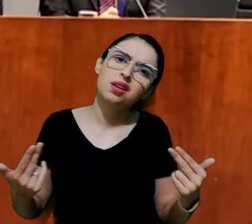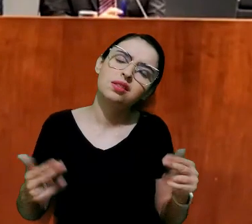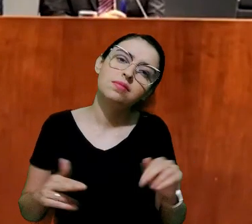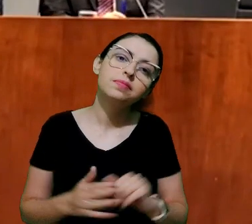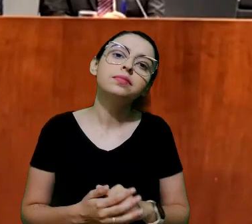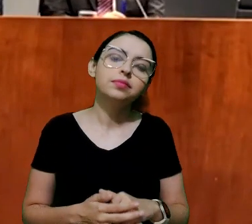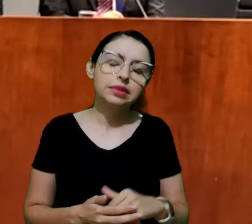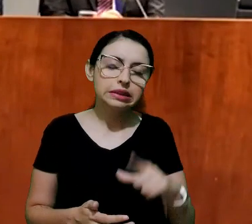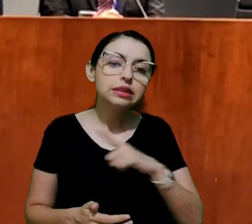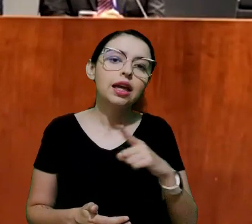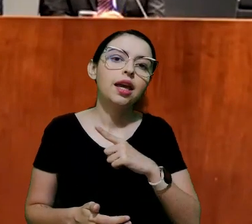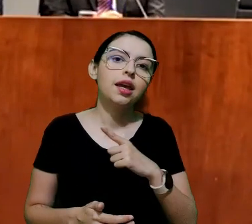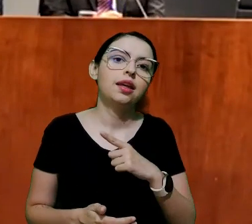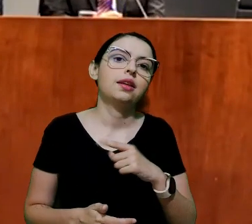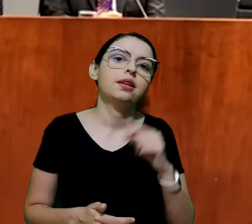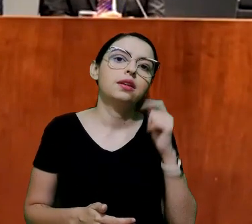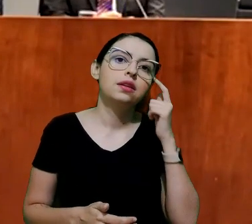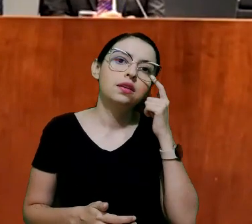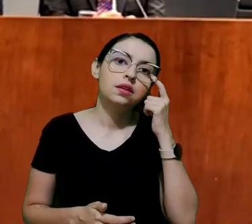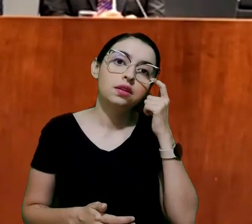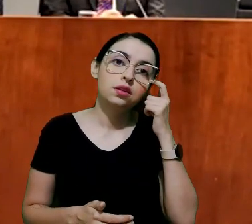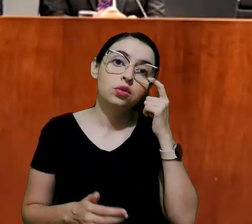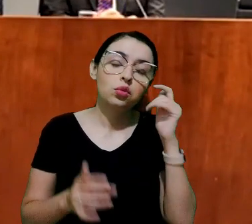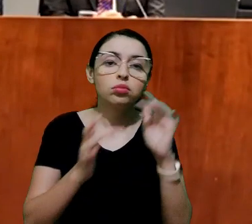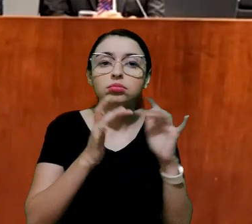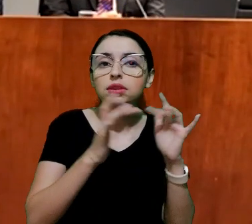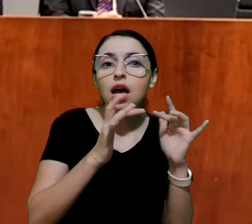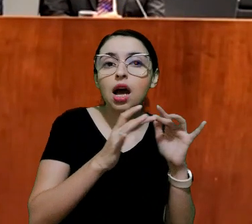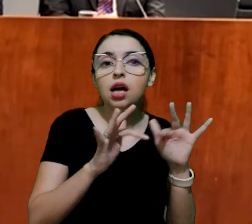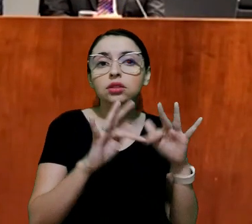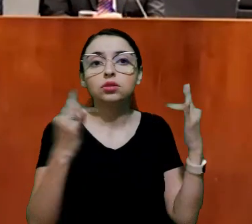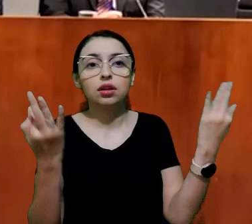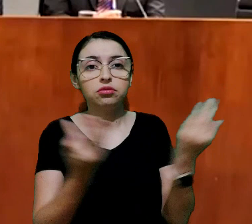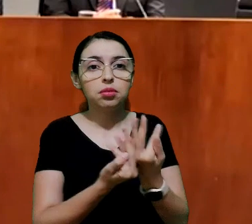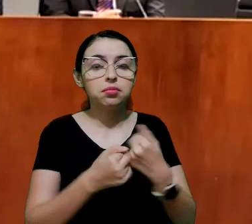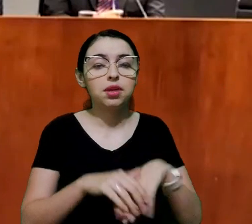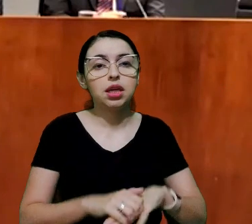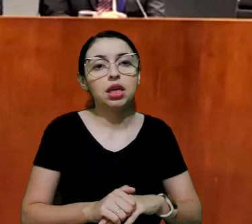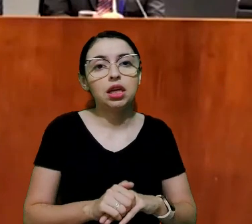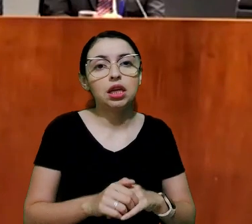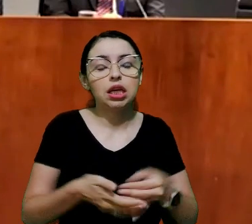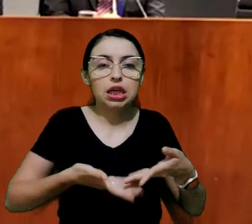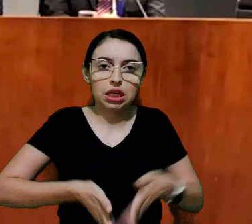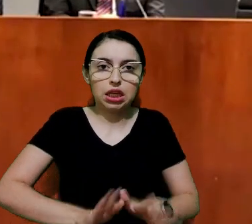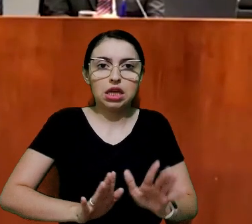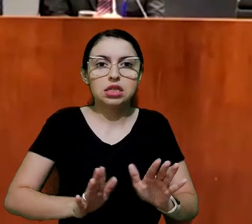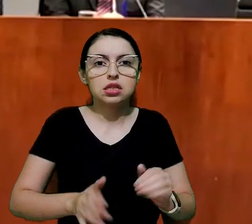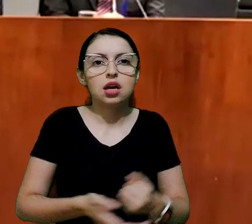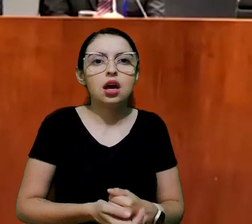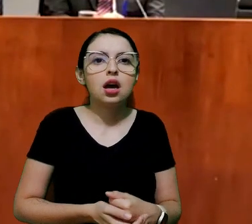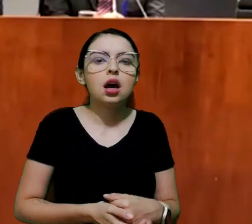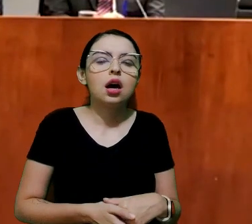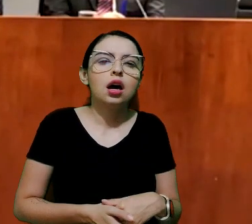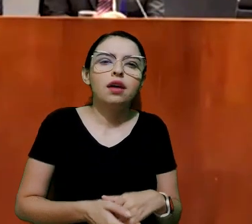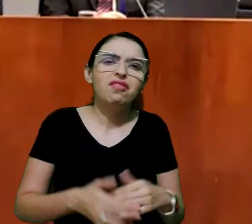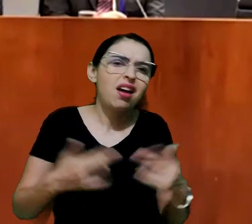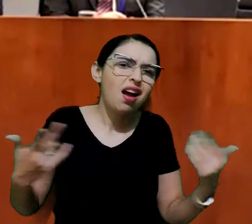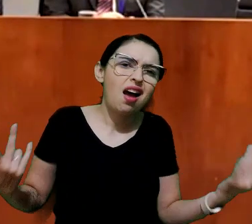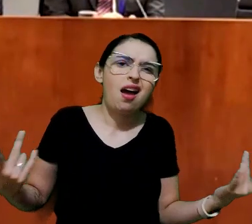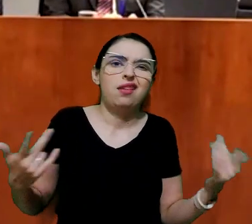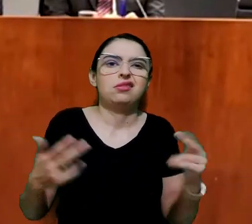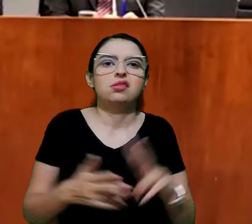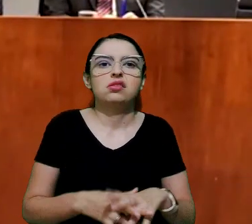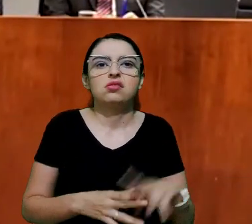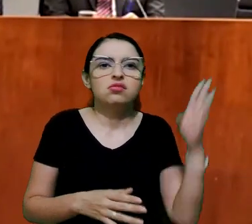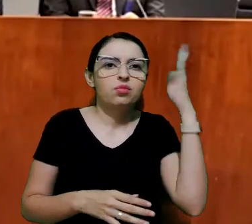têm patrimônio no exterior por causa dos vínculos de família, de origem portuguesa, italiana,